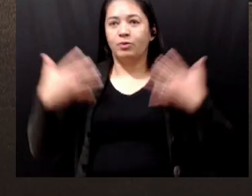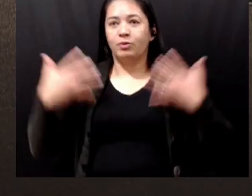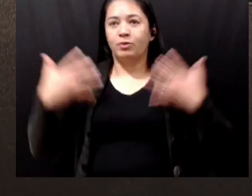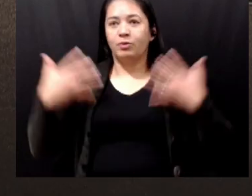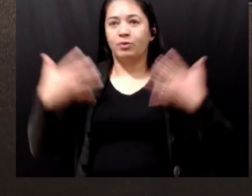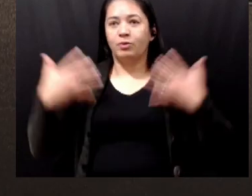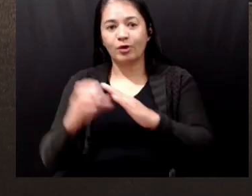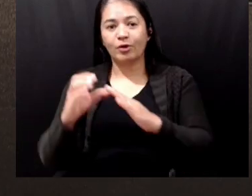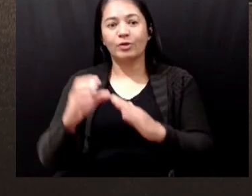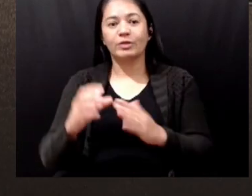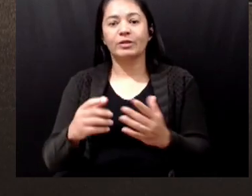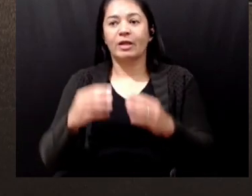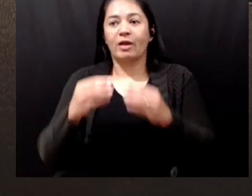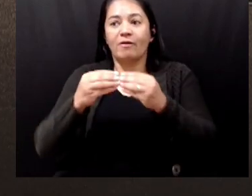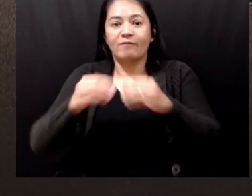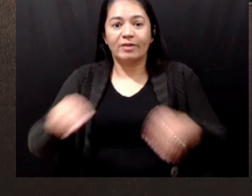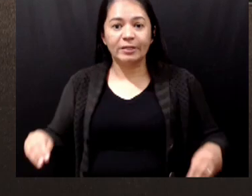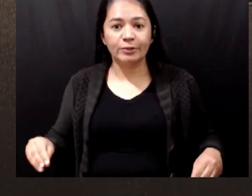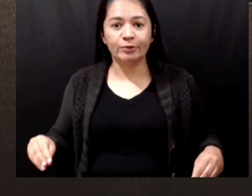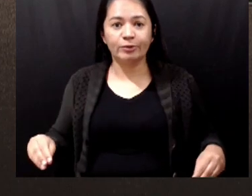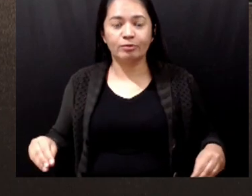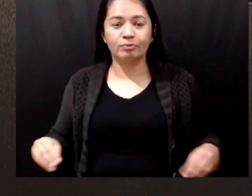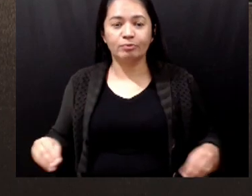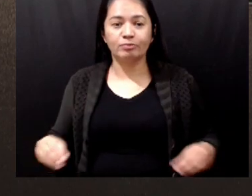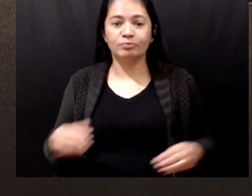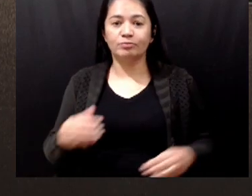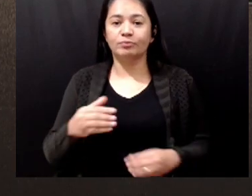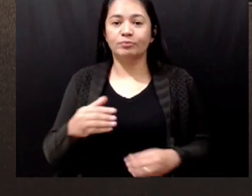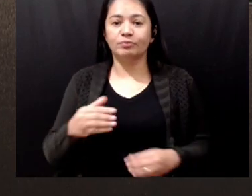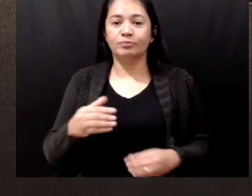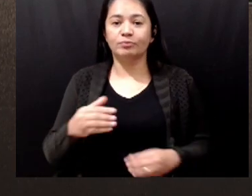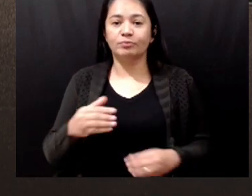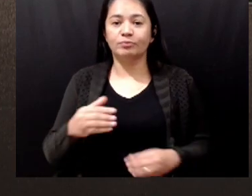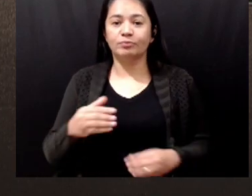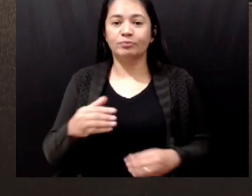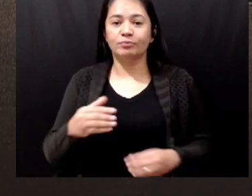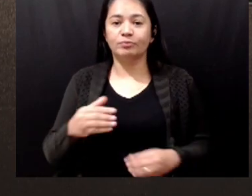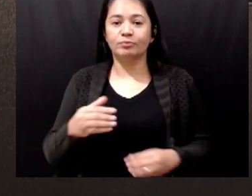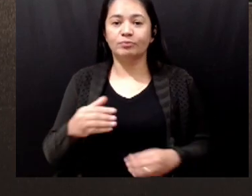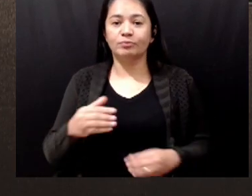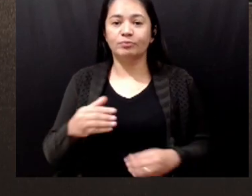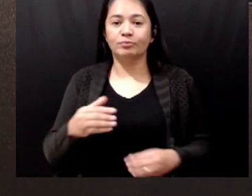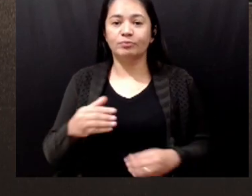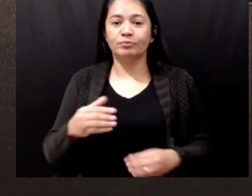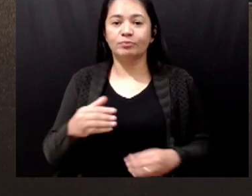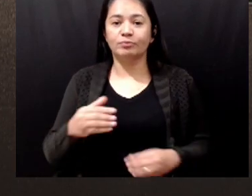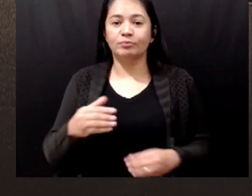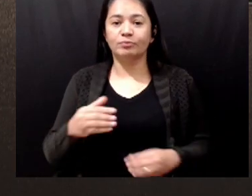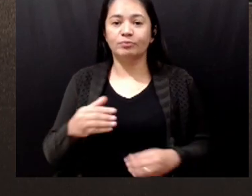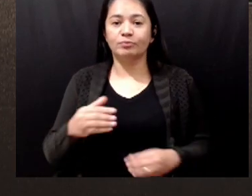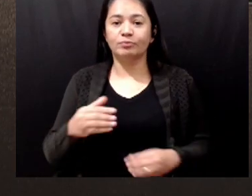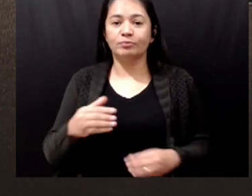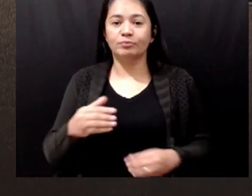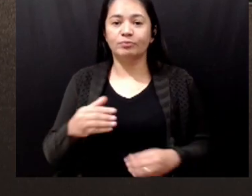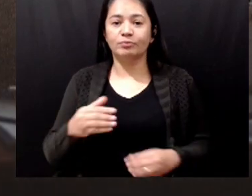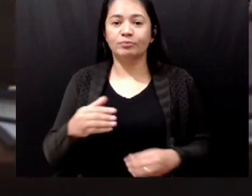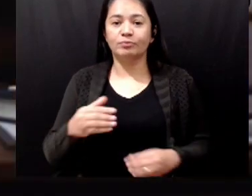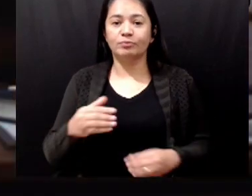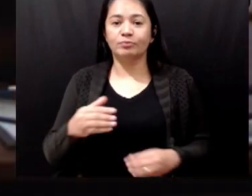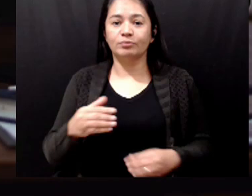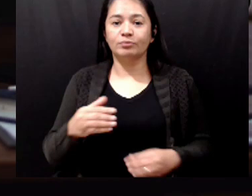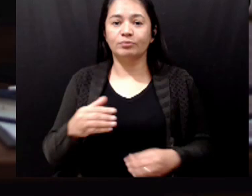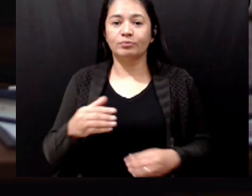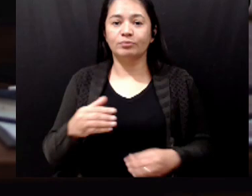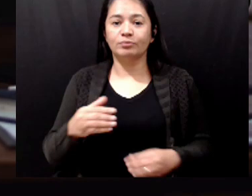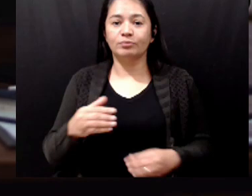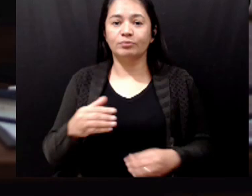pode ser que tire do ar o site. As instituições reguladoras, que é a Comissão de Valores Imobiliários, o Banco Central, provavelmente vai tentar